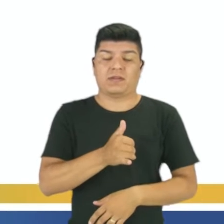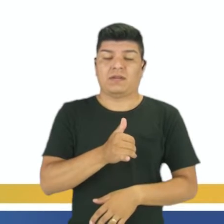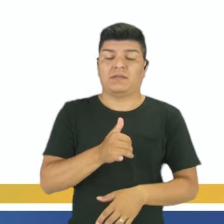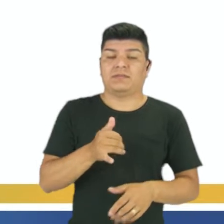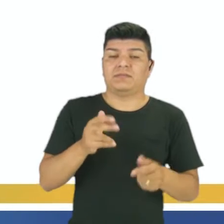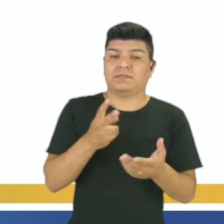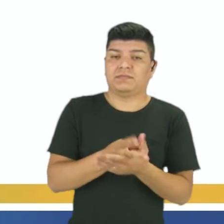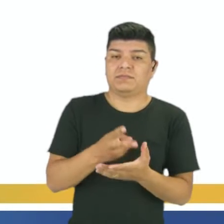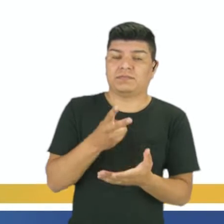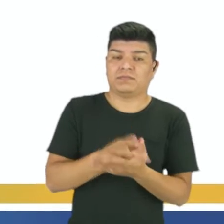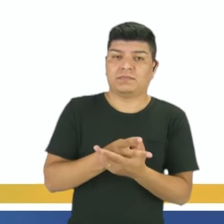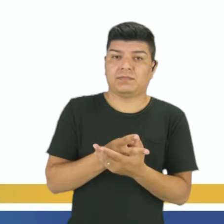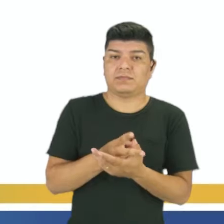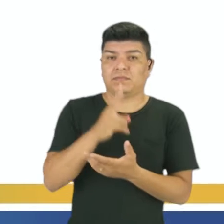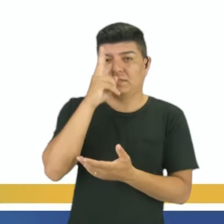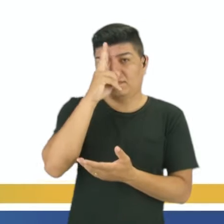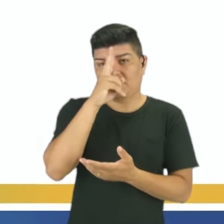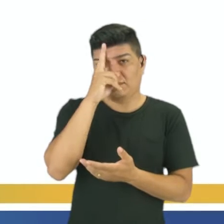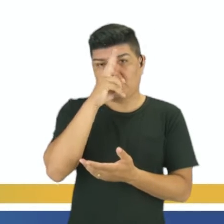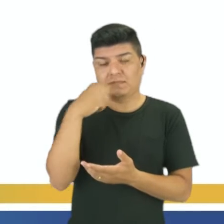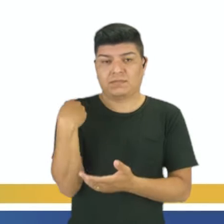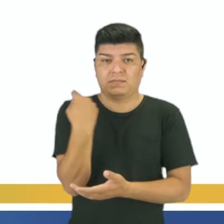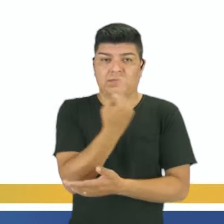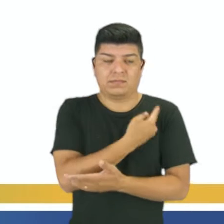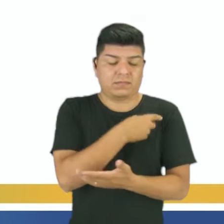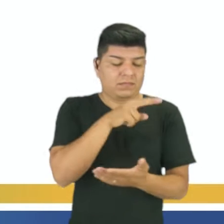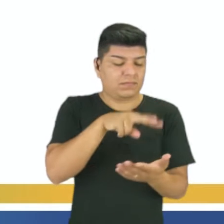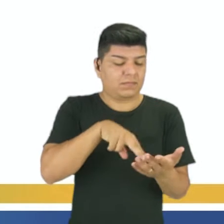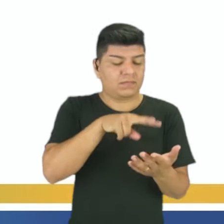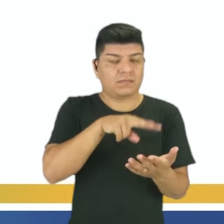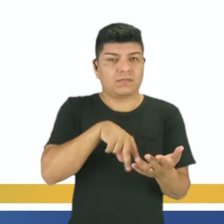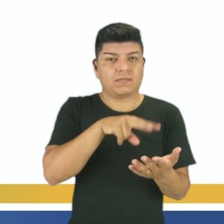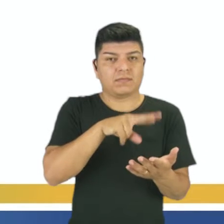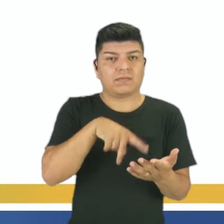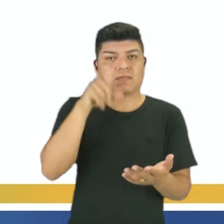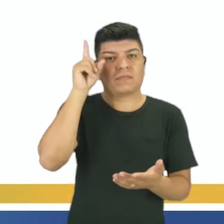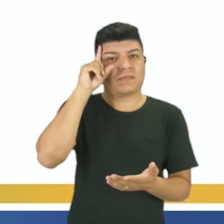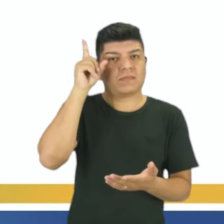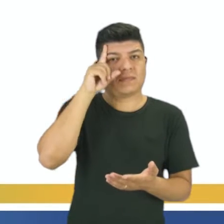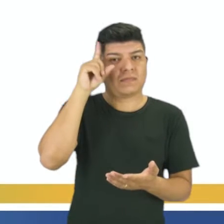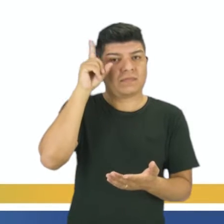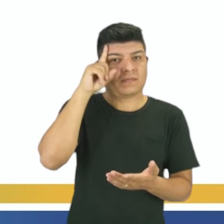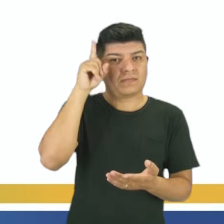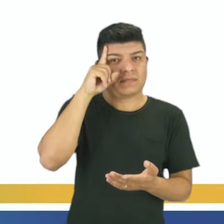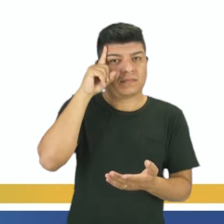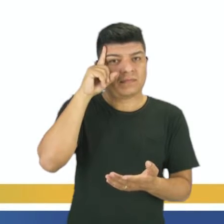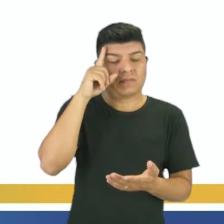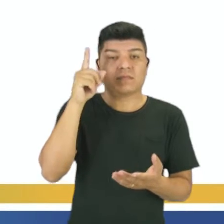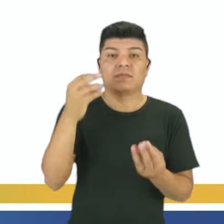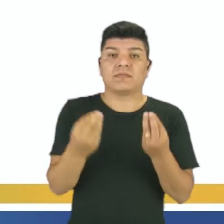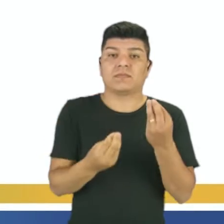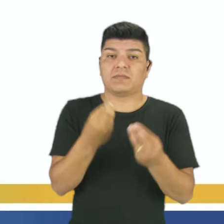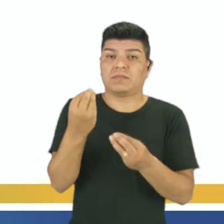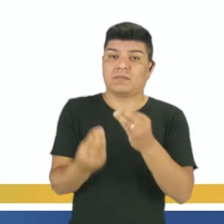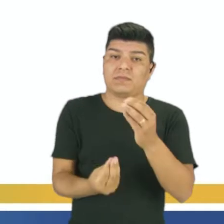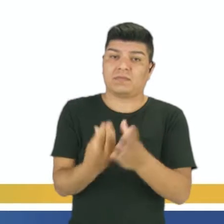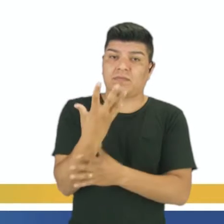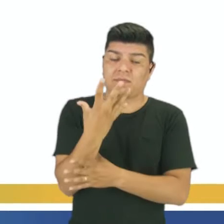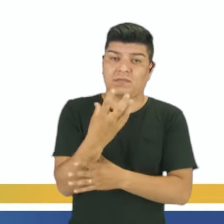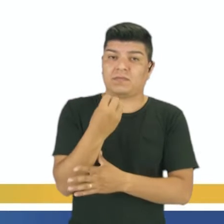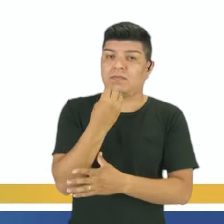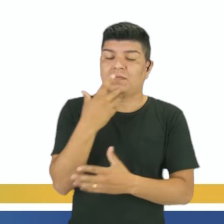que sempre traz à tona para nós, leitores, uma situação do cotidiano, de forma criativa